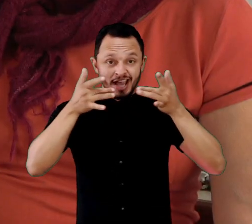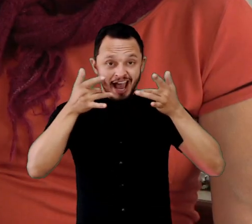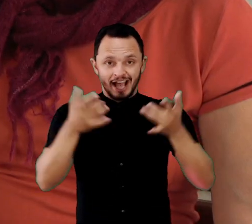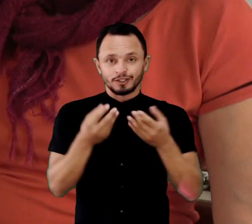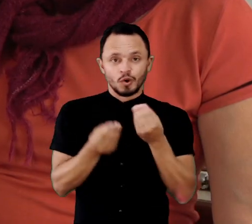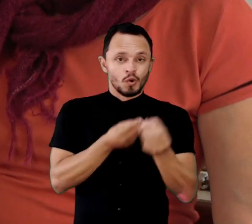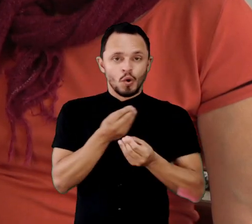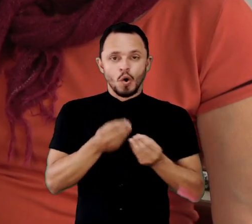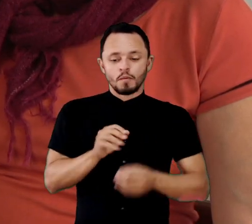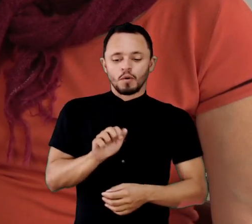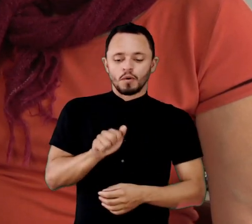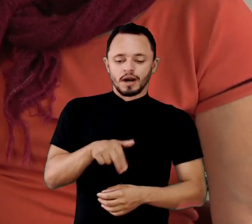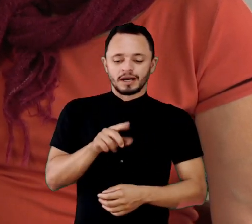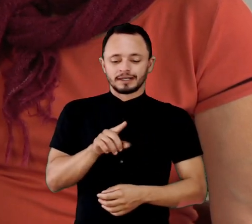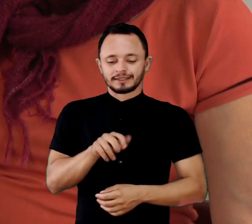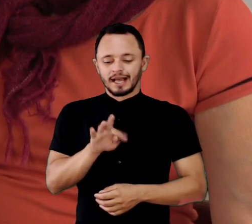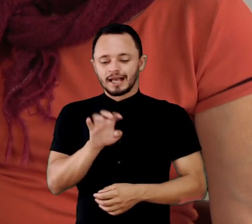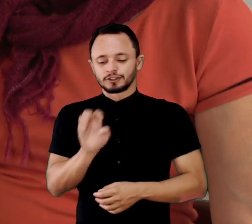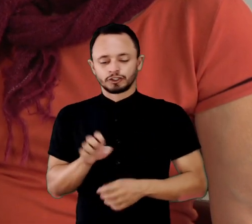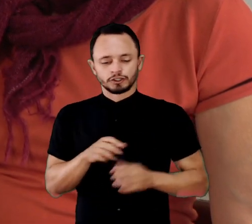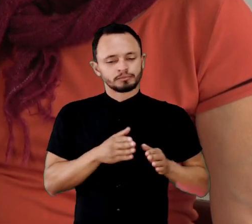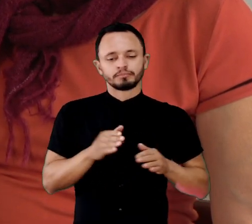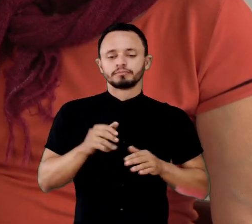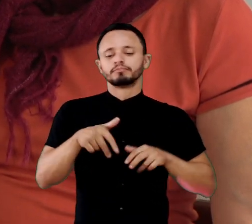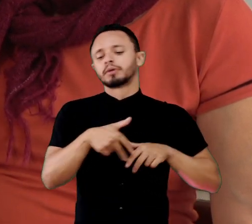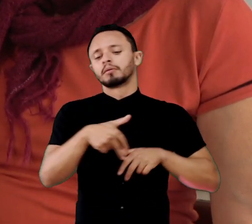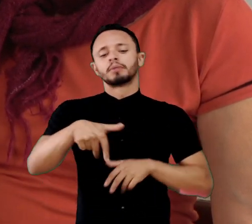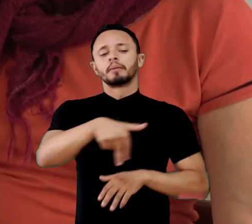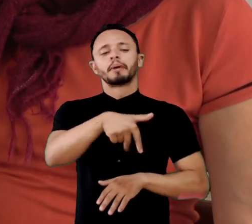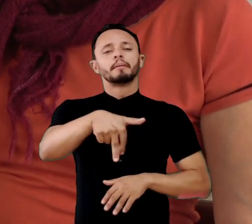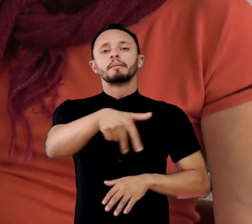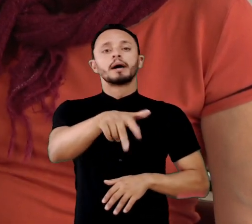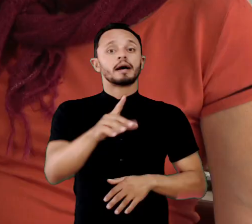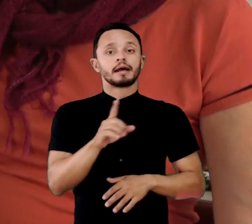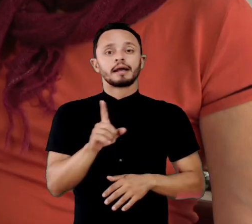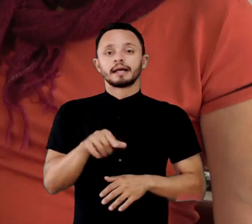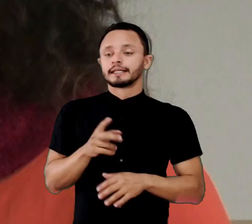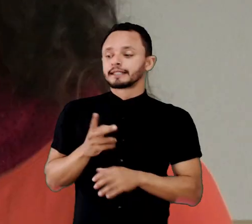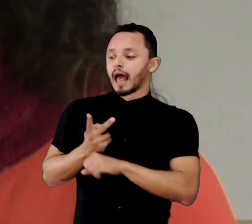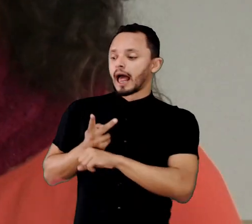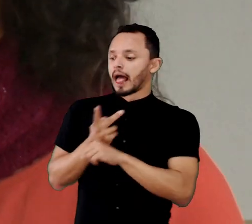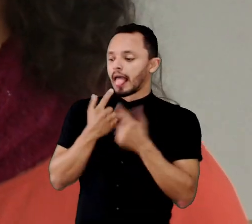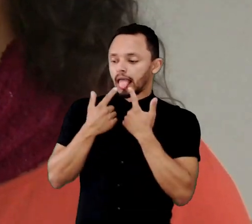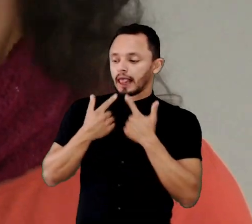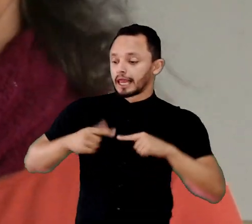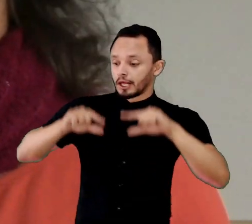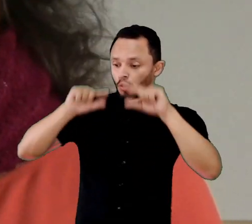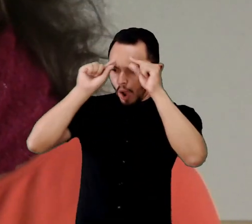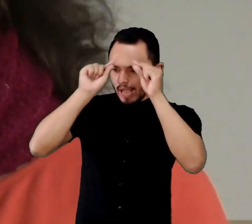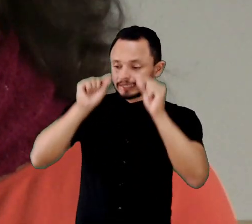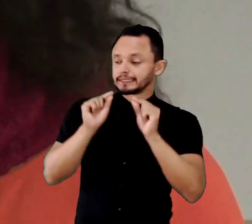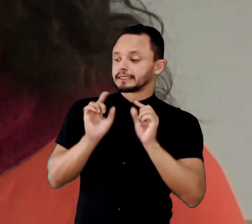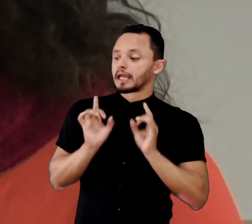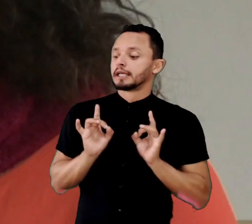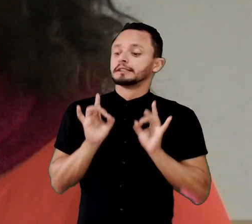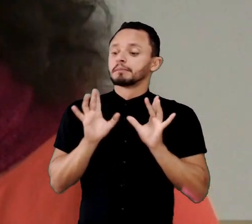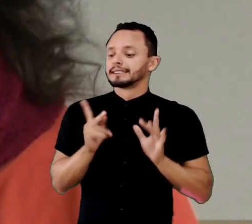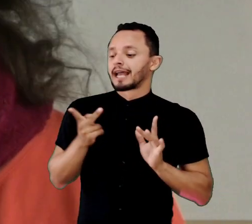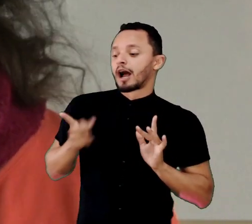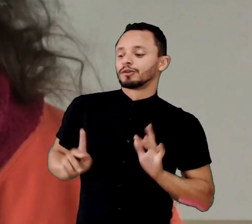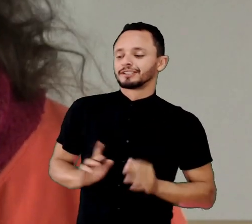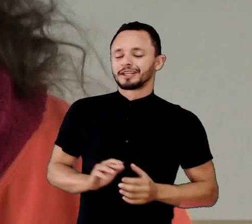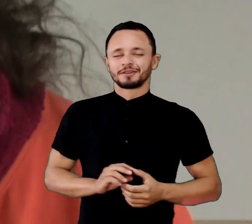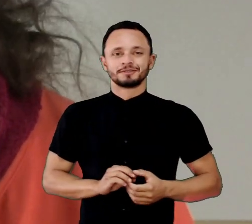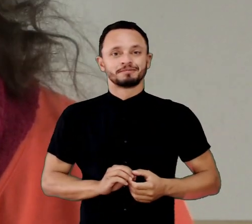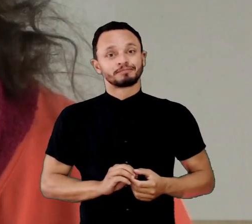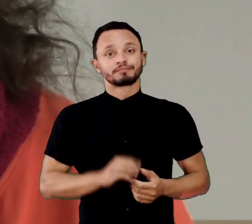né? Essa busca por uma linguagem muito particular. Eu queria falar, na verdade, primeiro que eu tô